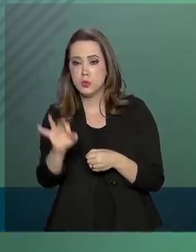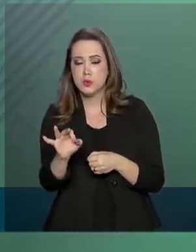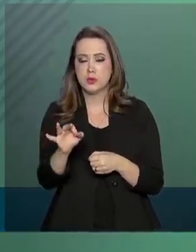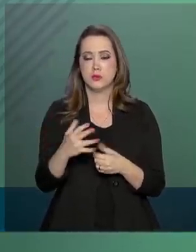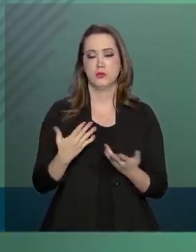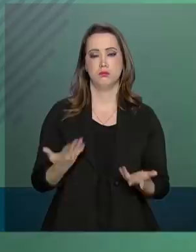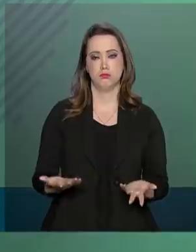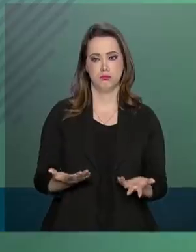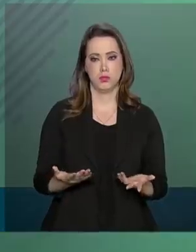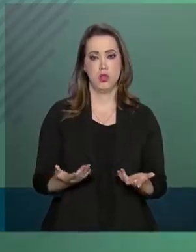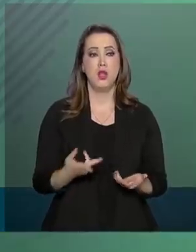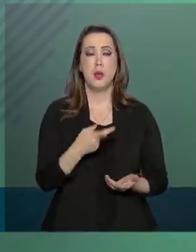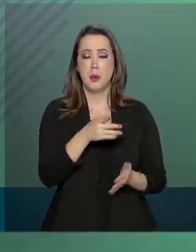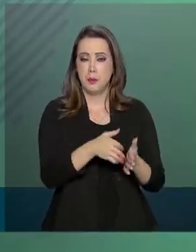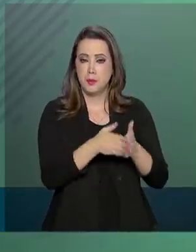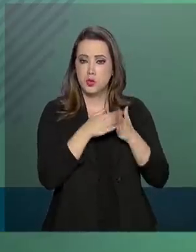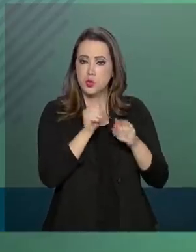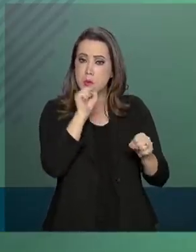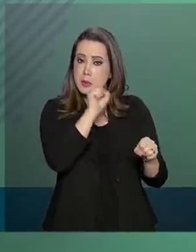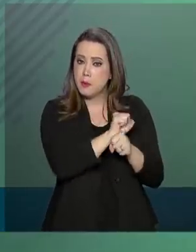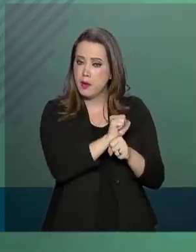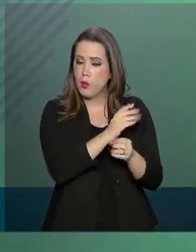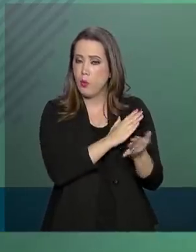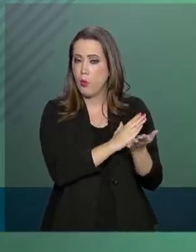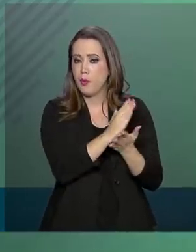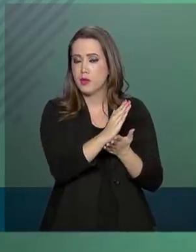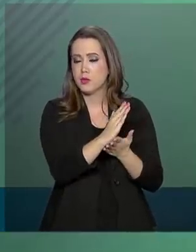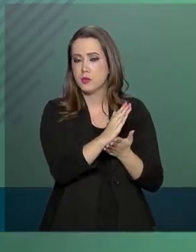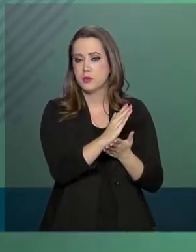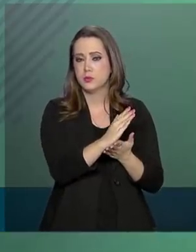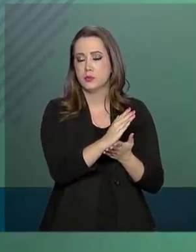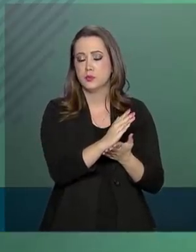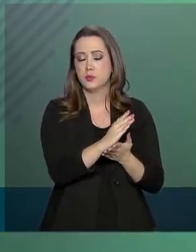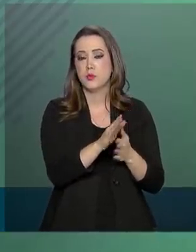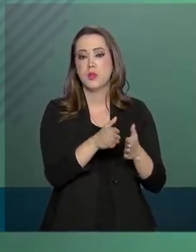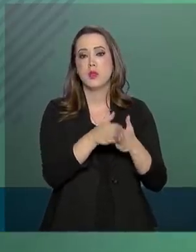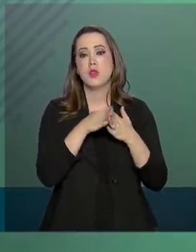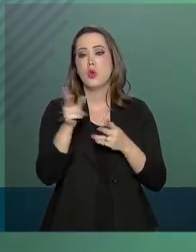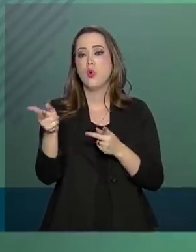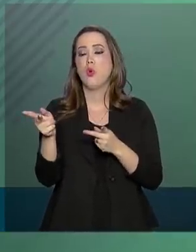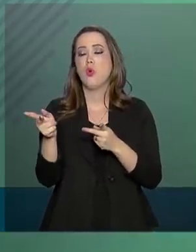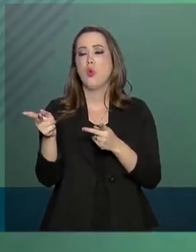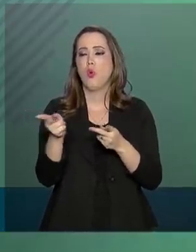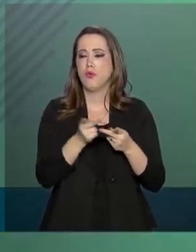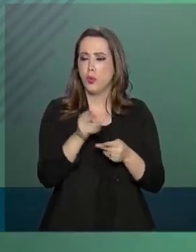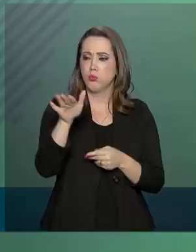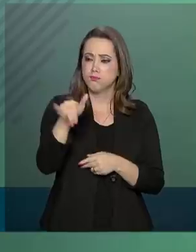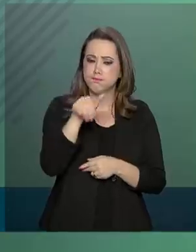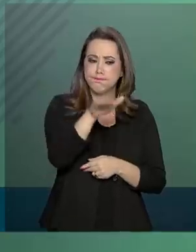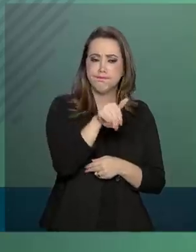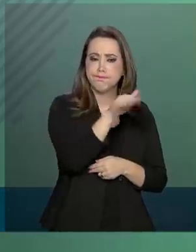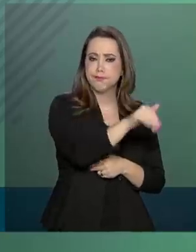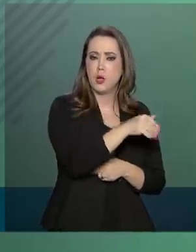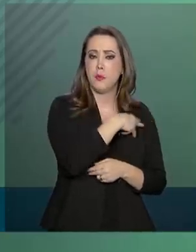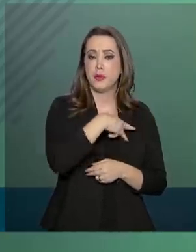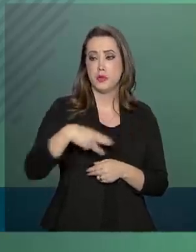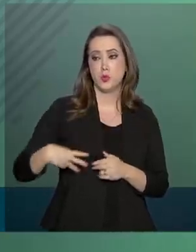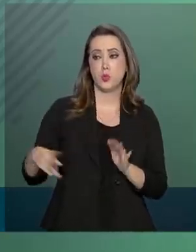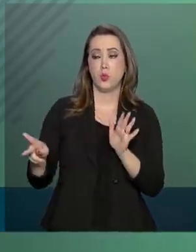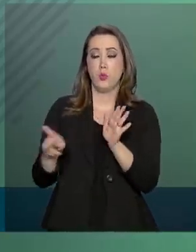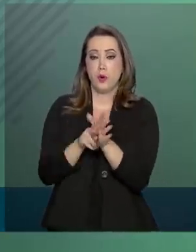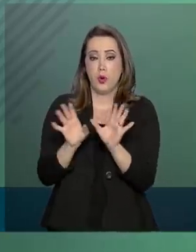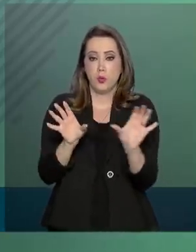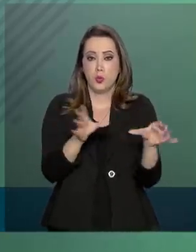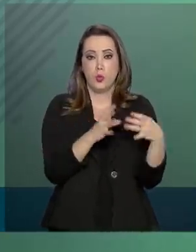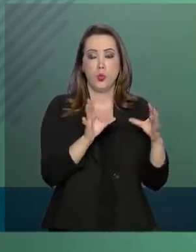ele recomendou aguardar a implantação e convidou ministros ligados à área em uma equipe